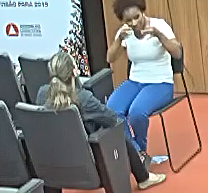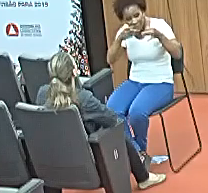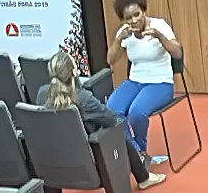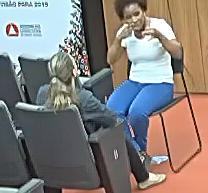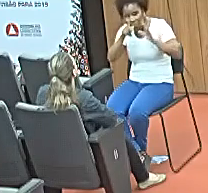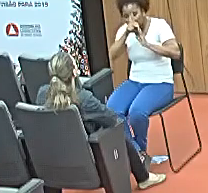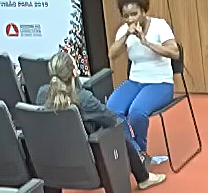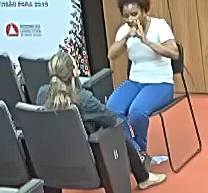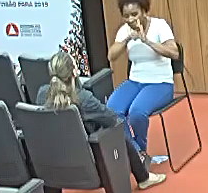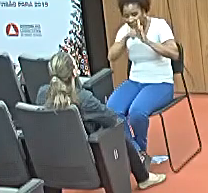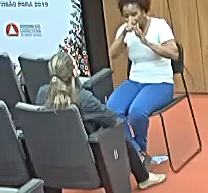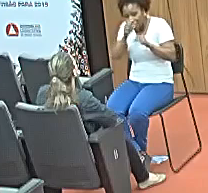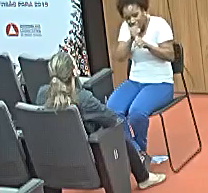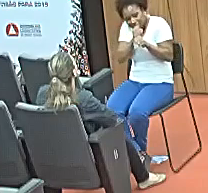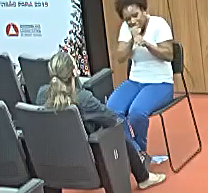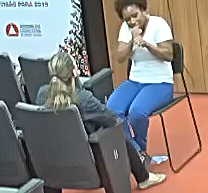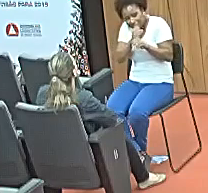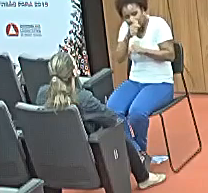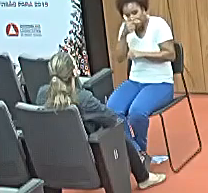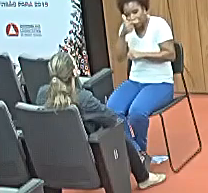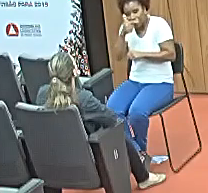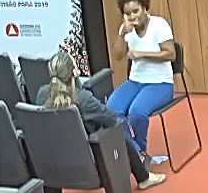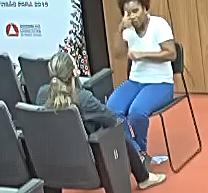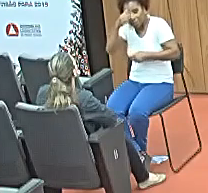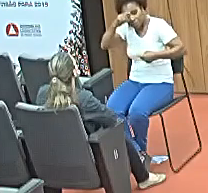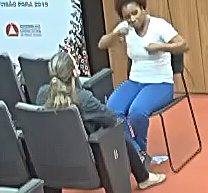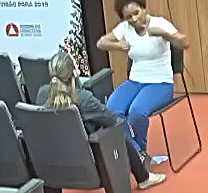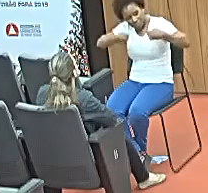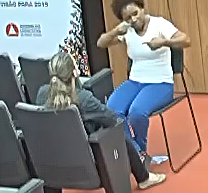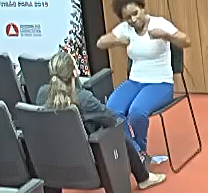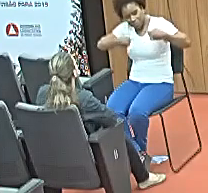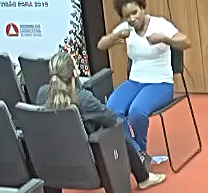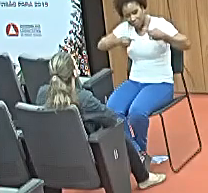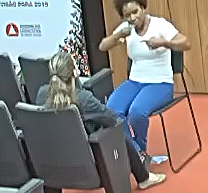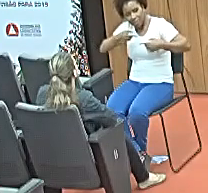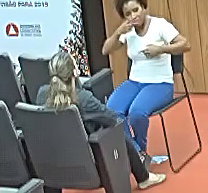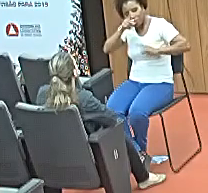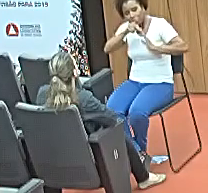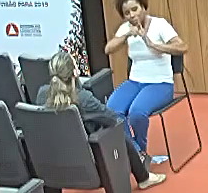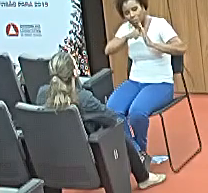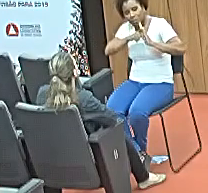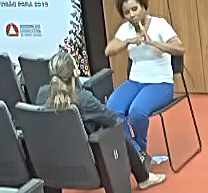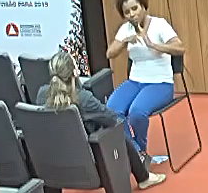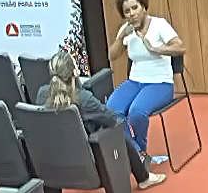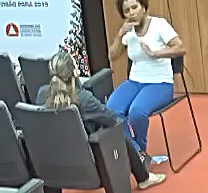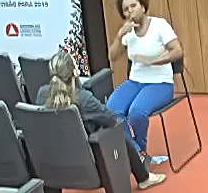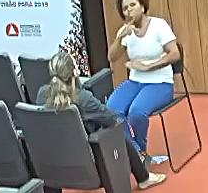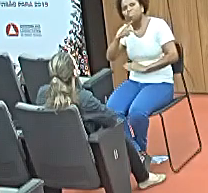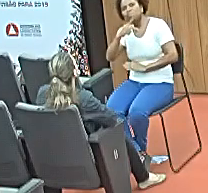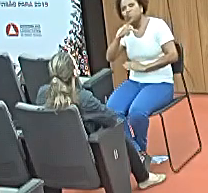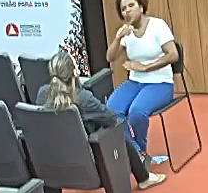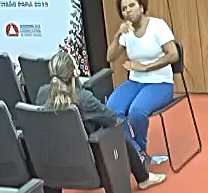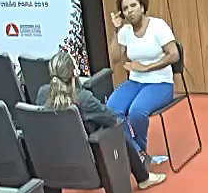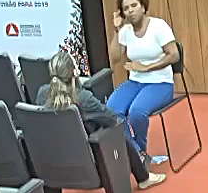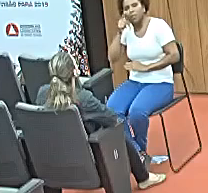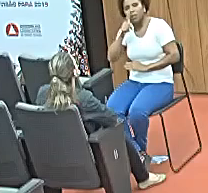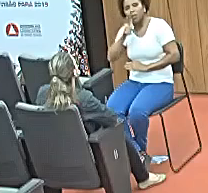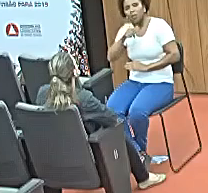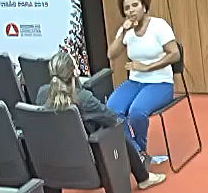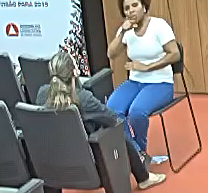na discussão e na construção de propostas para é o sistema